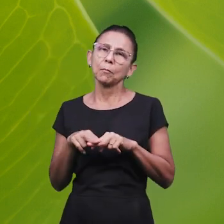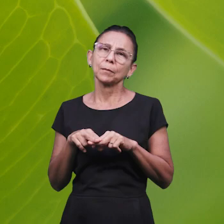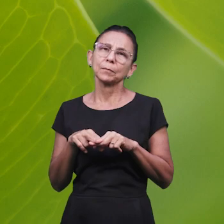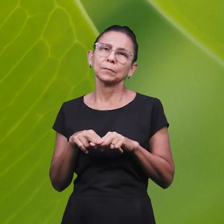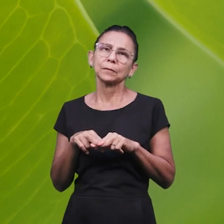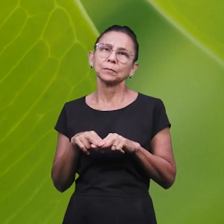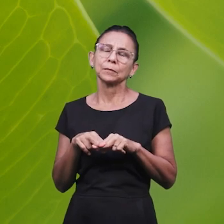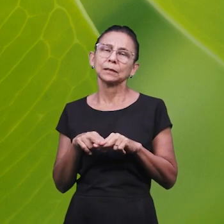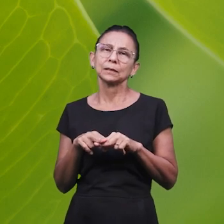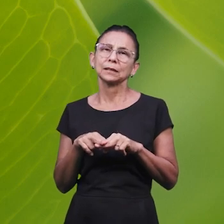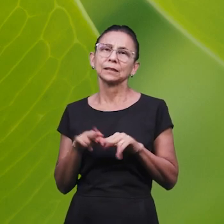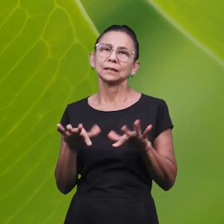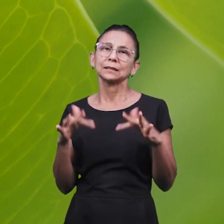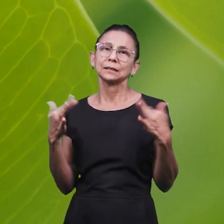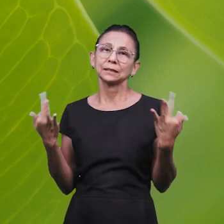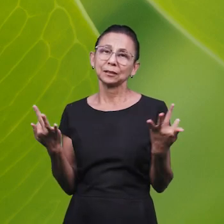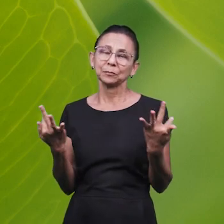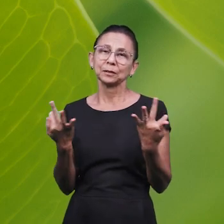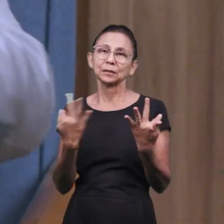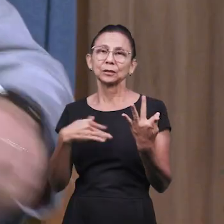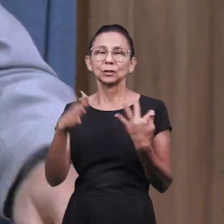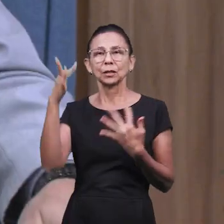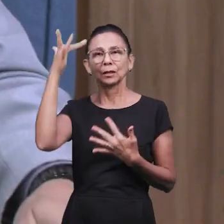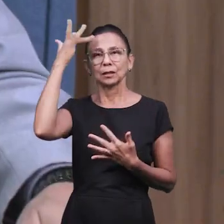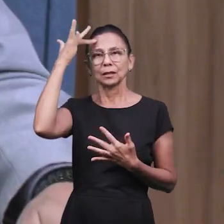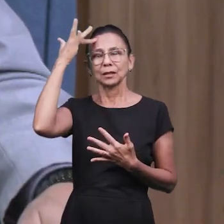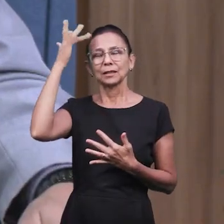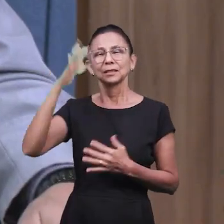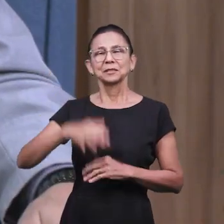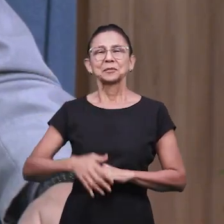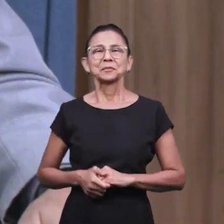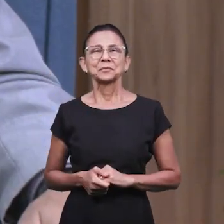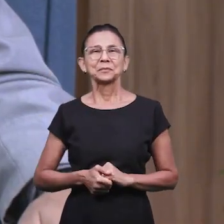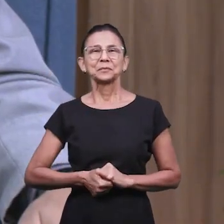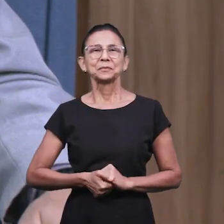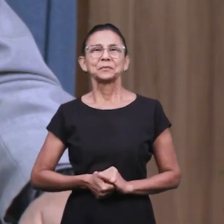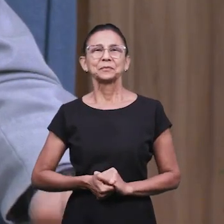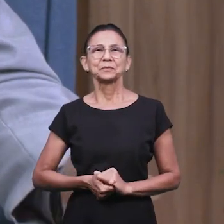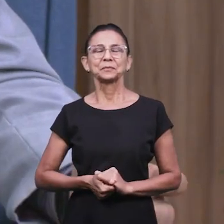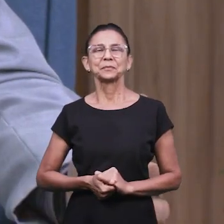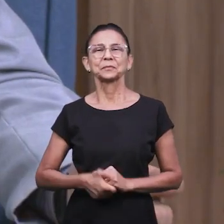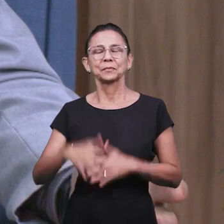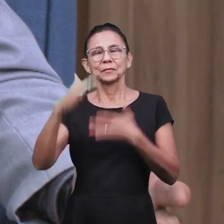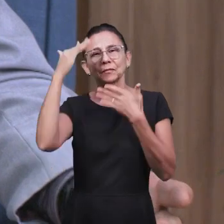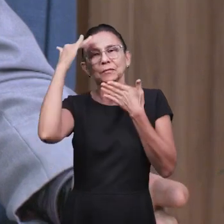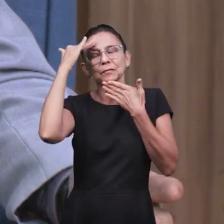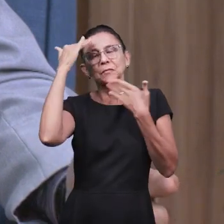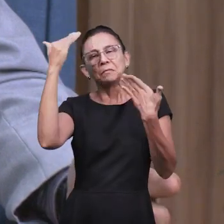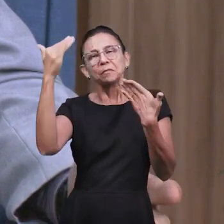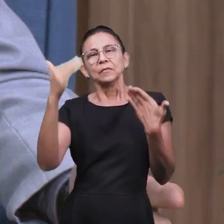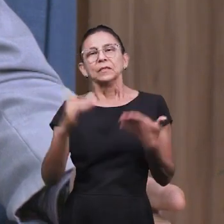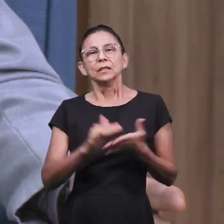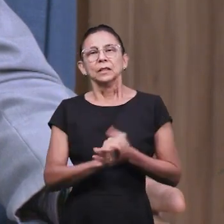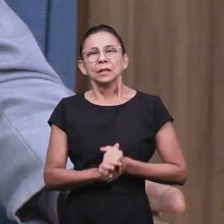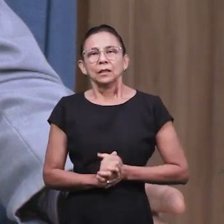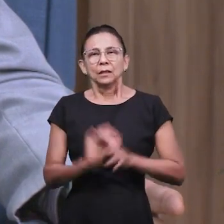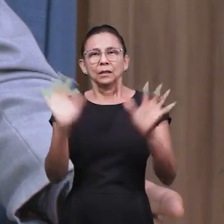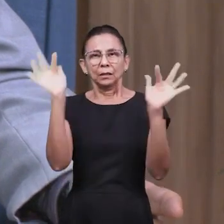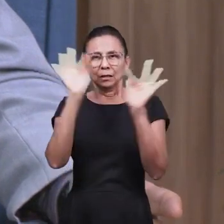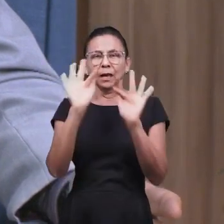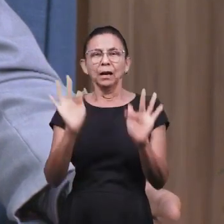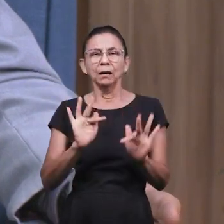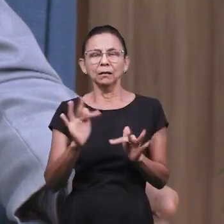é uma bênção para os nossos corações. A paz do Senhor. Obrigado, Laurinha. Obrigado, Paola, por ter enviado os vídeos para nós. Ficamos felizes